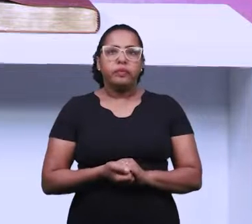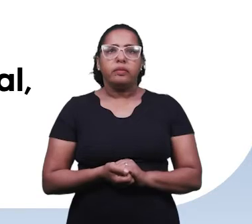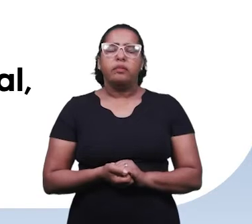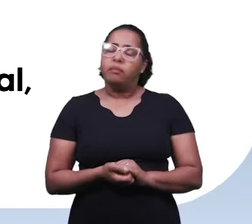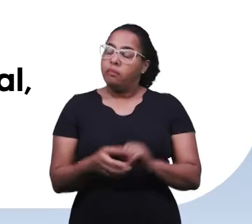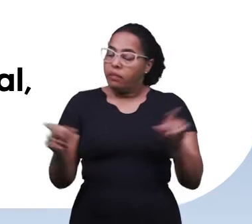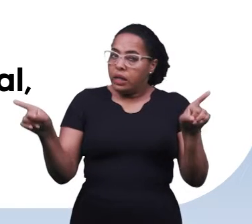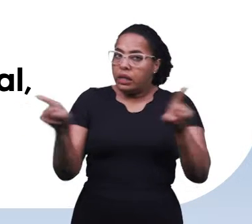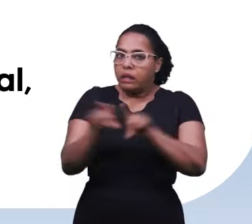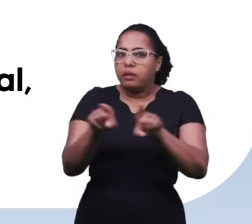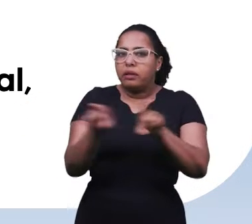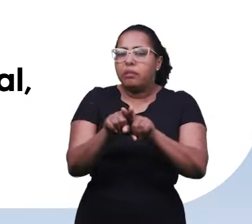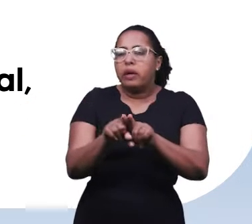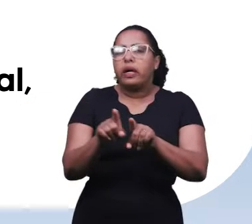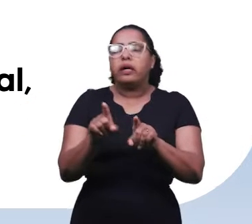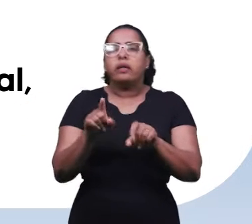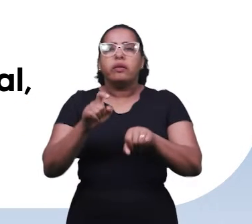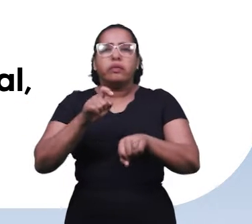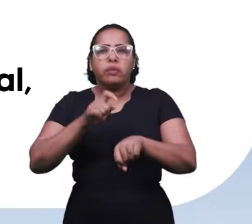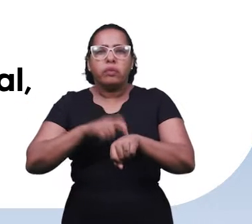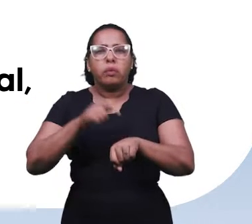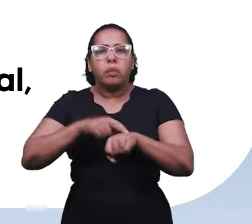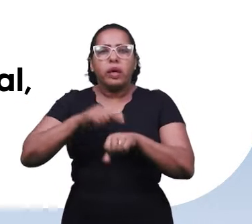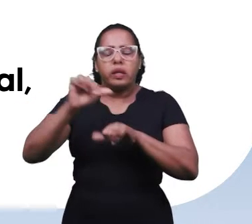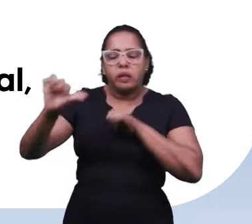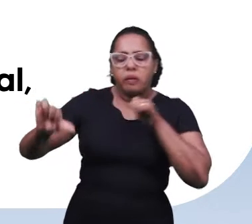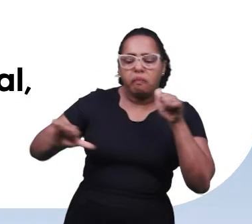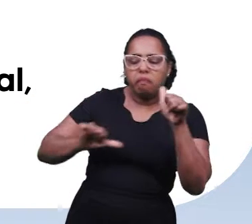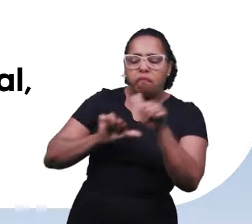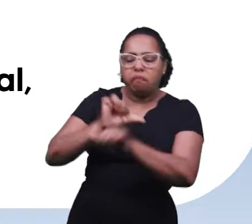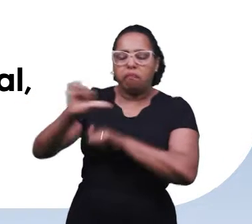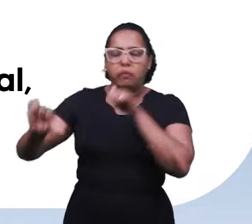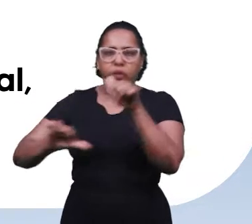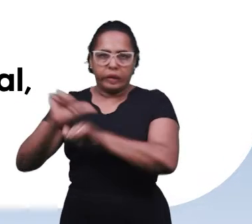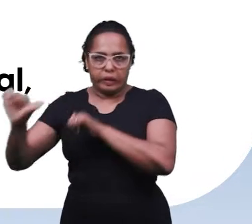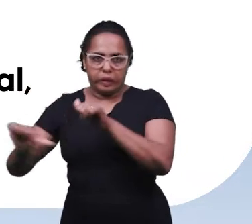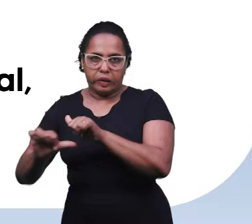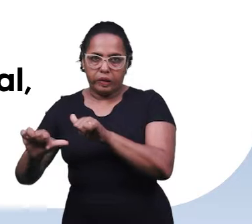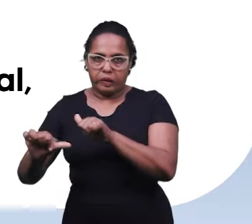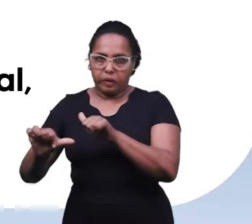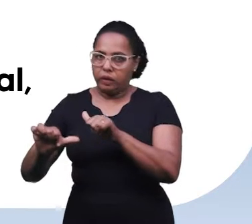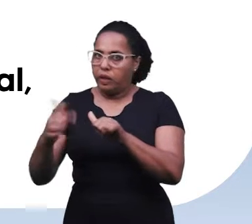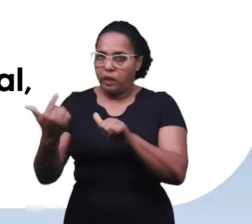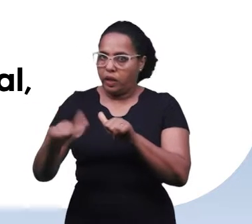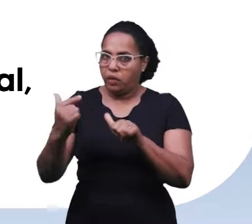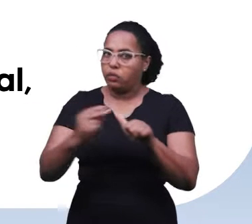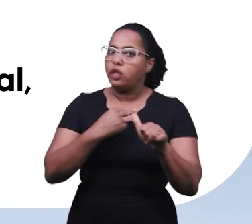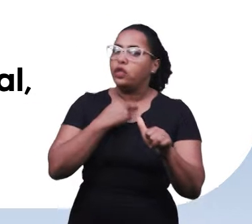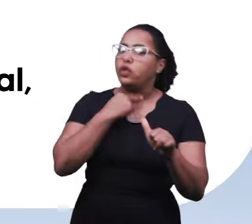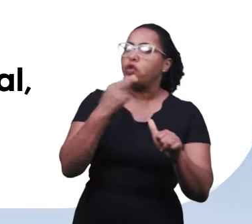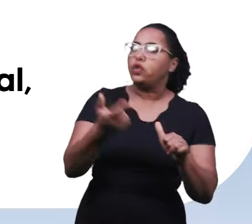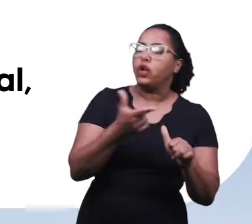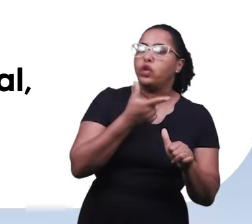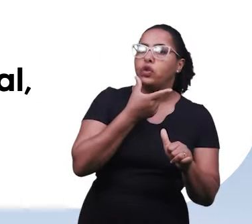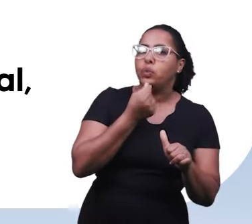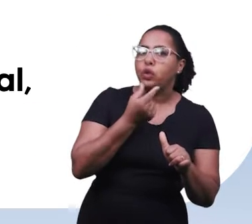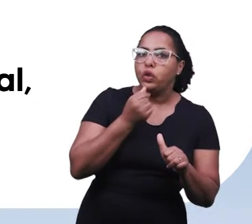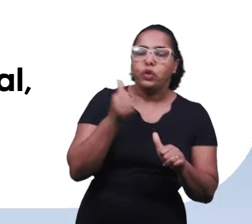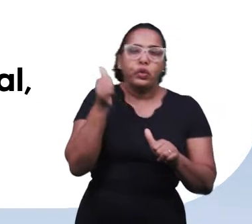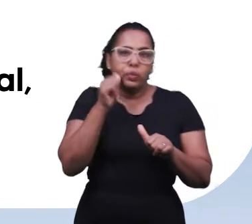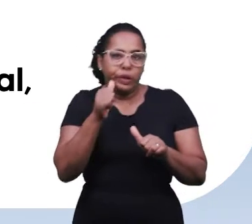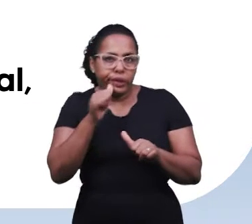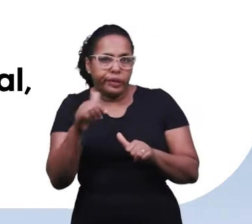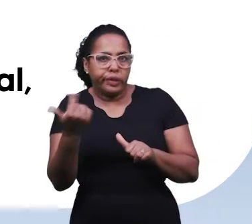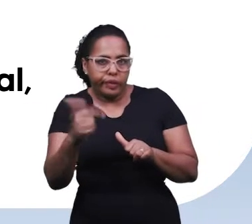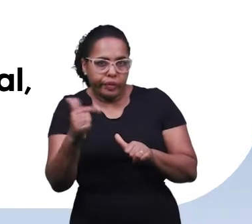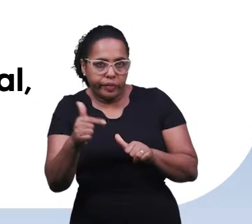Nós vamos considerar esse momento sem grandes alterações em relação às vozes femininas e às vozes masculinas. Isso